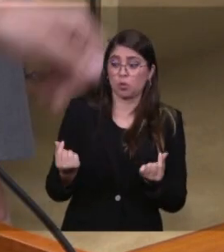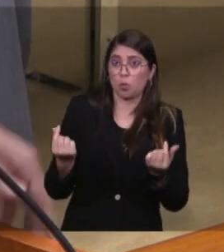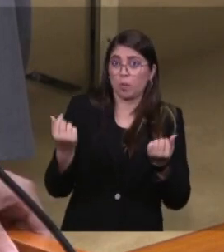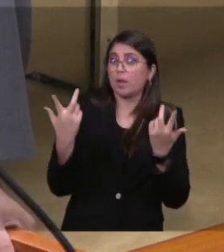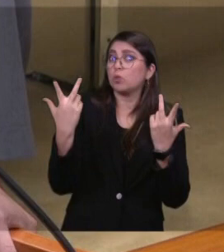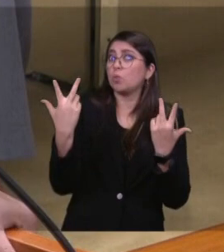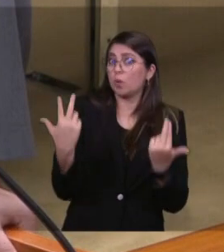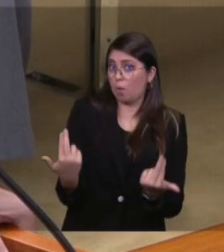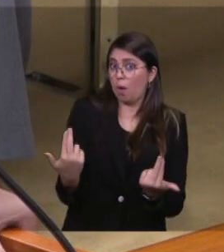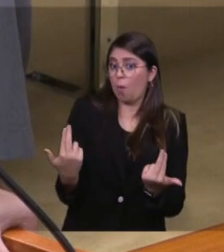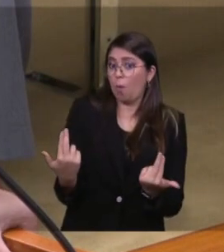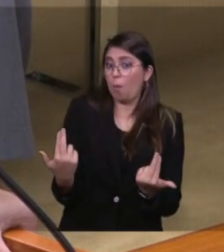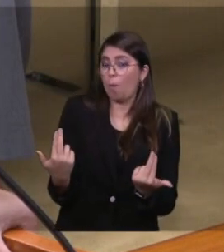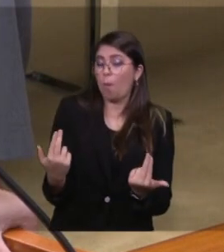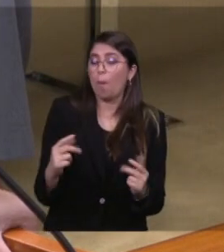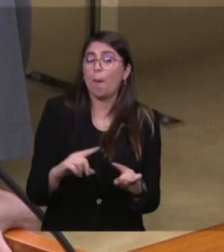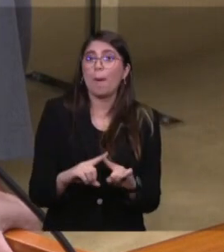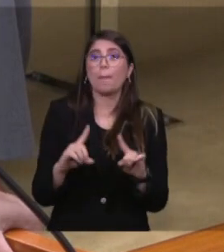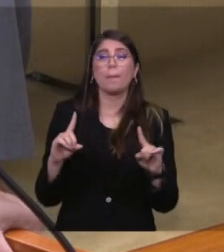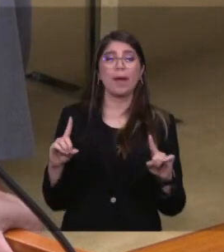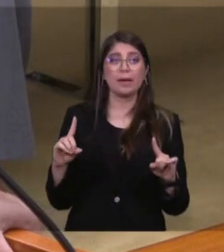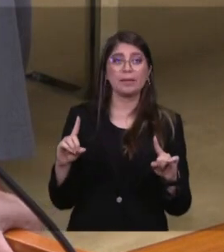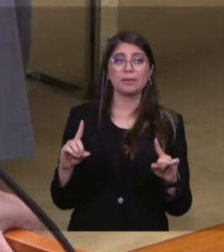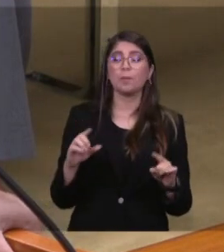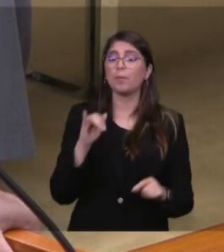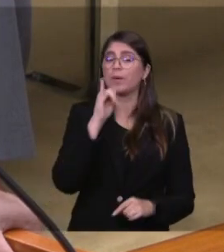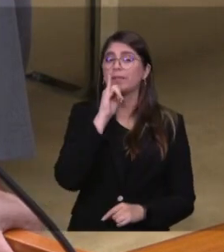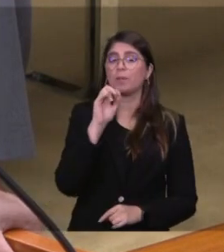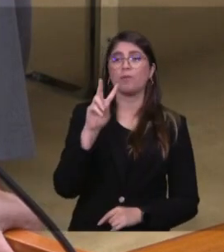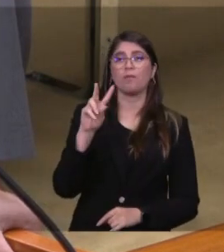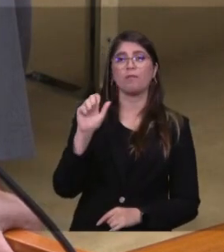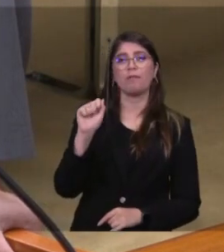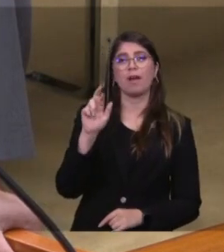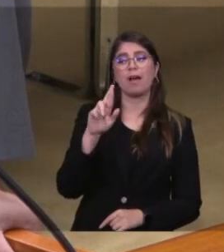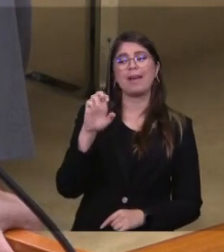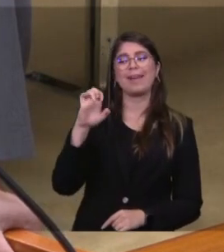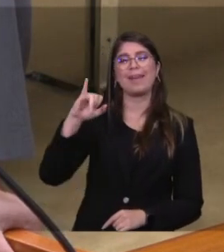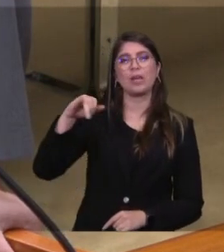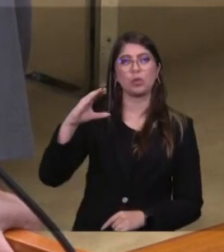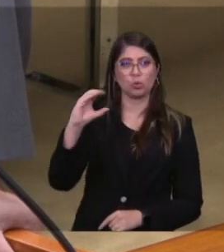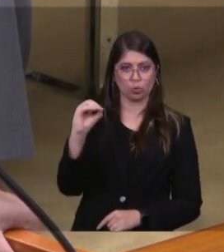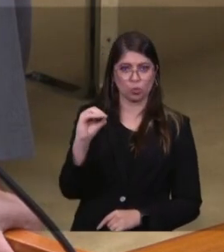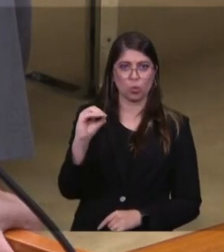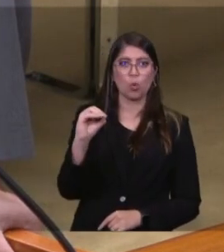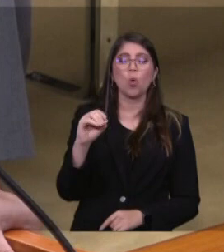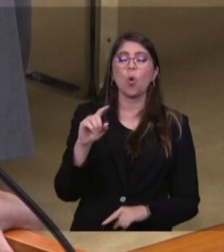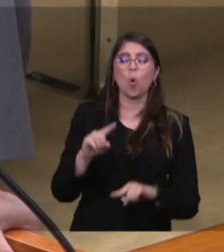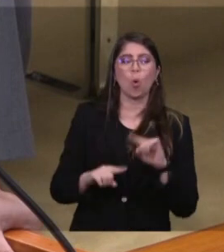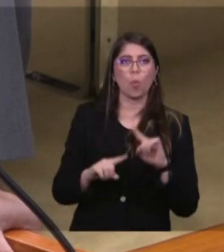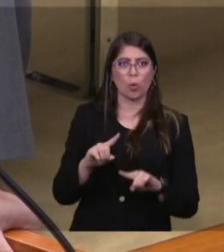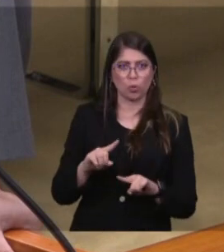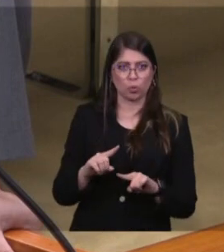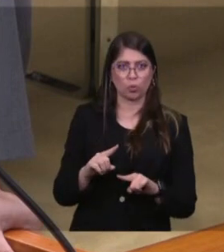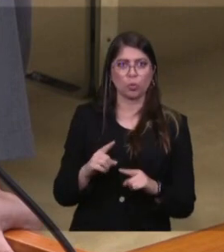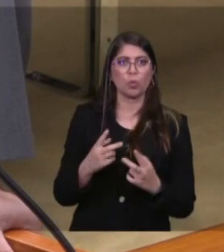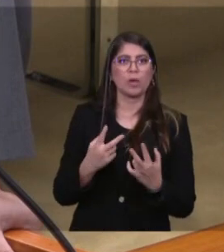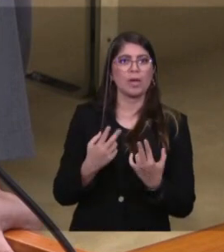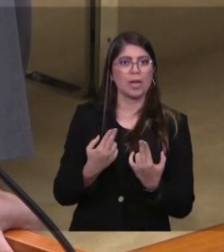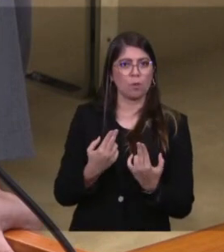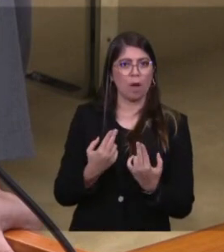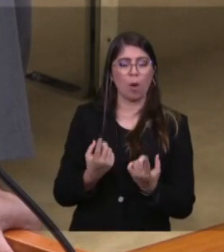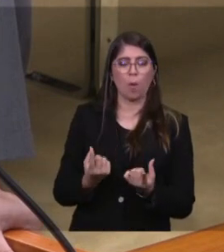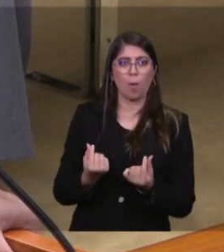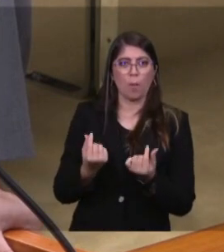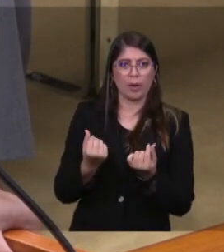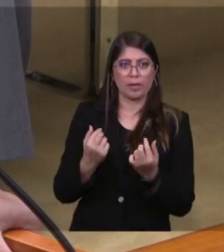para que o grande player do varejo venda o mesmo produto pelo mesmo preço e alfira muito mais lucro. E